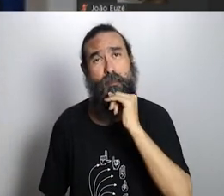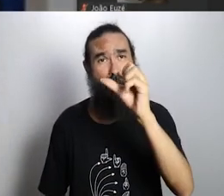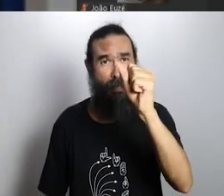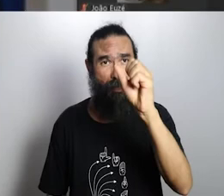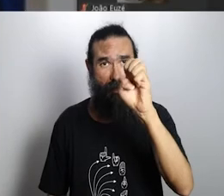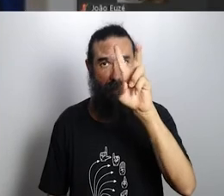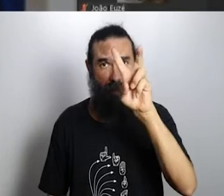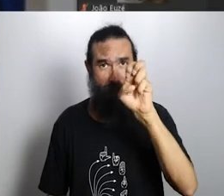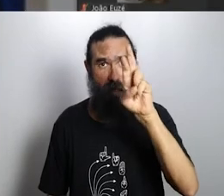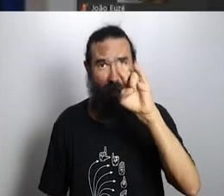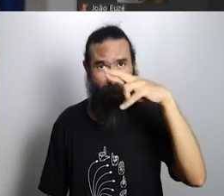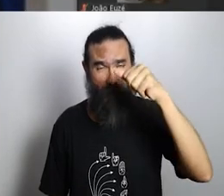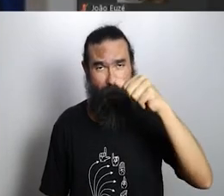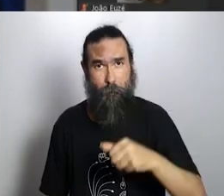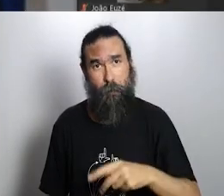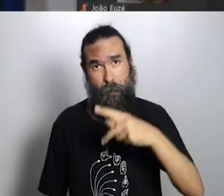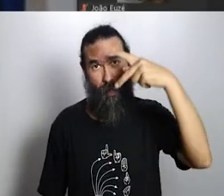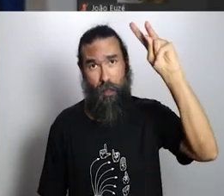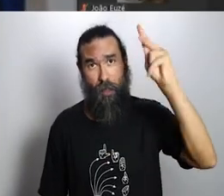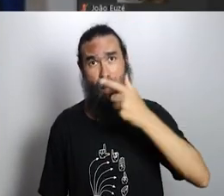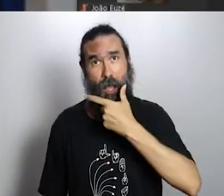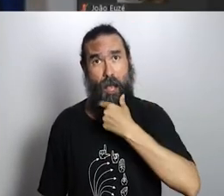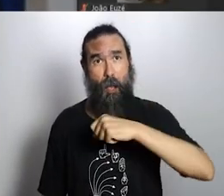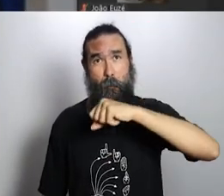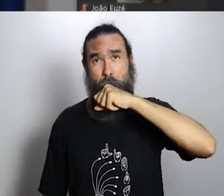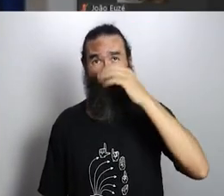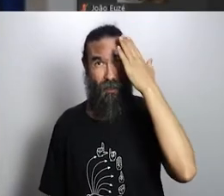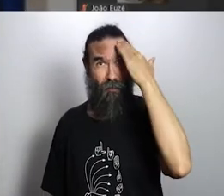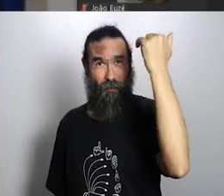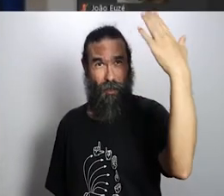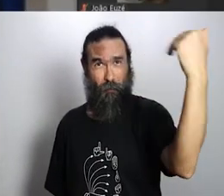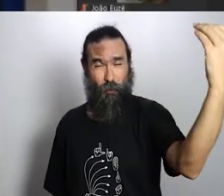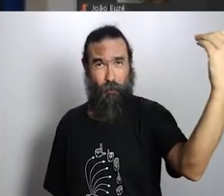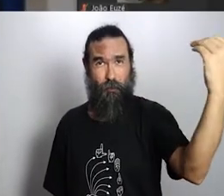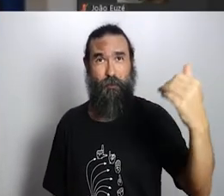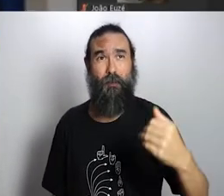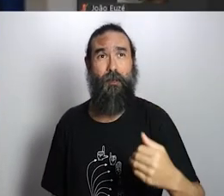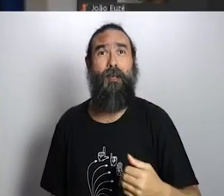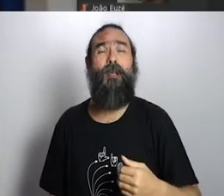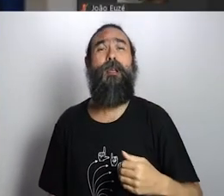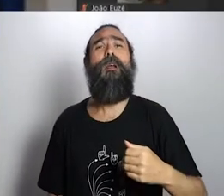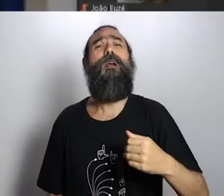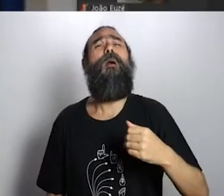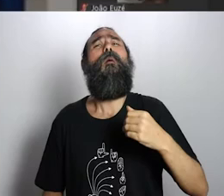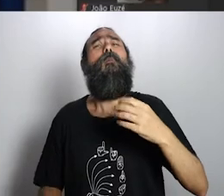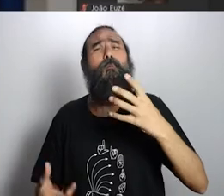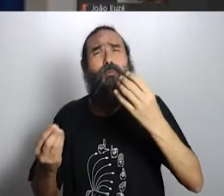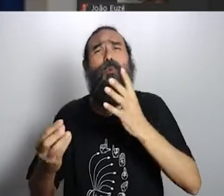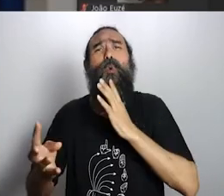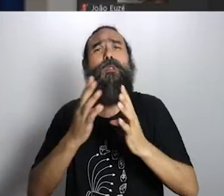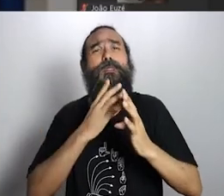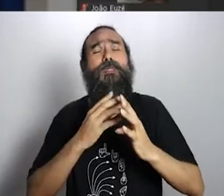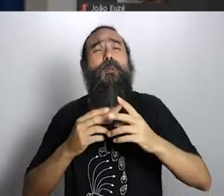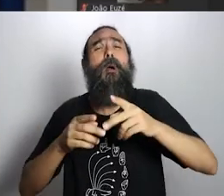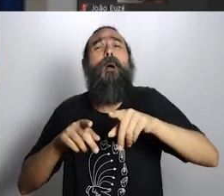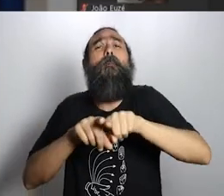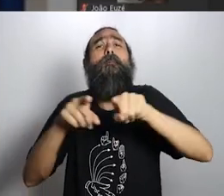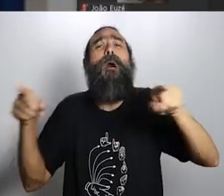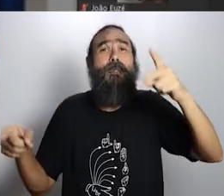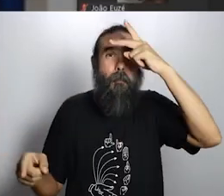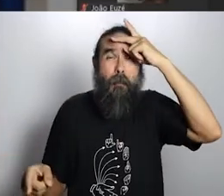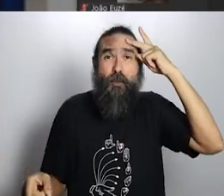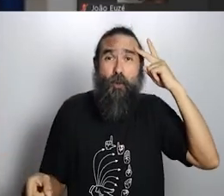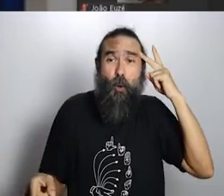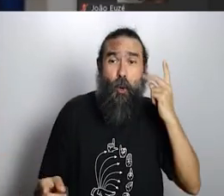ouviu o nome do pai dela, e pessoas que nem conheceram, que não chegaram perto, que nunca nem foram perto dela. Não